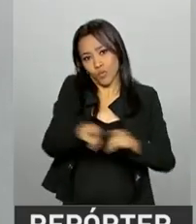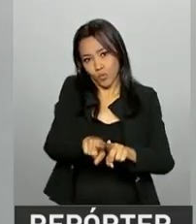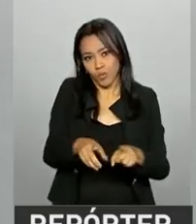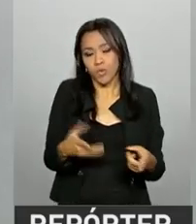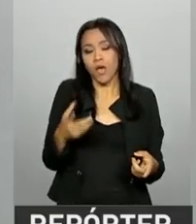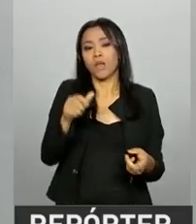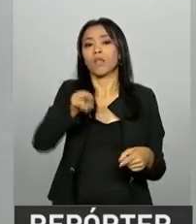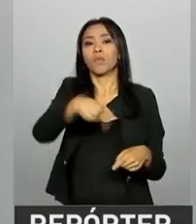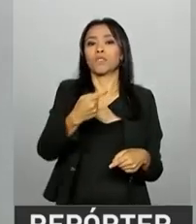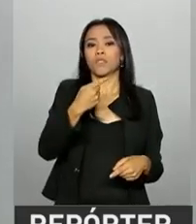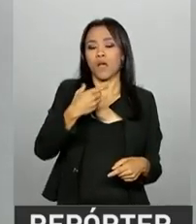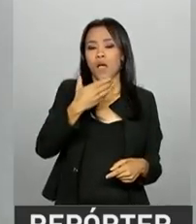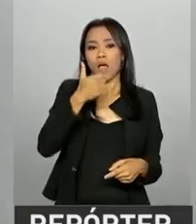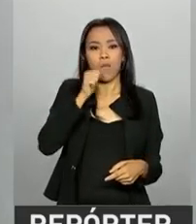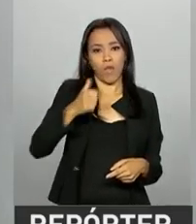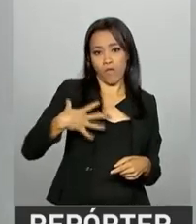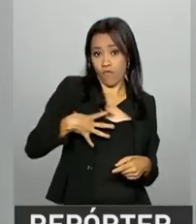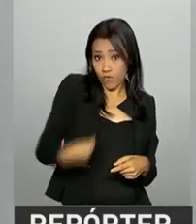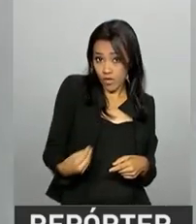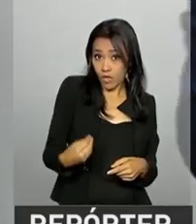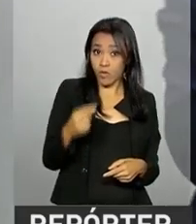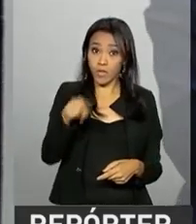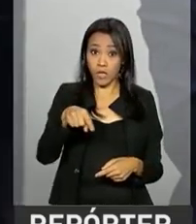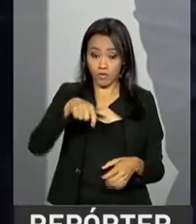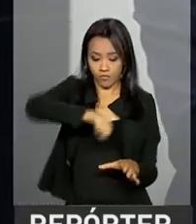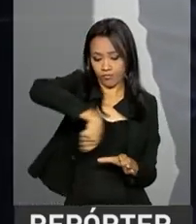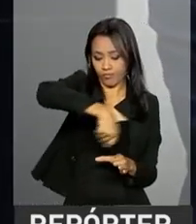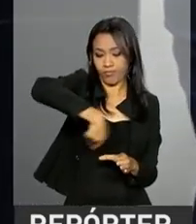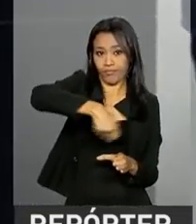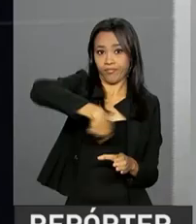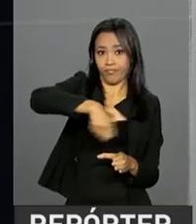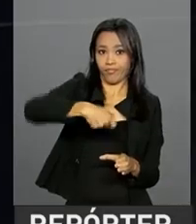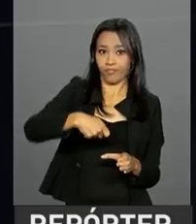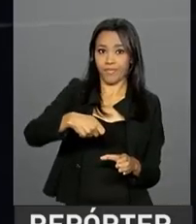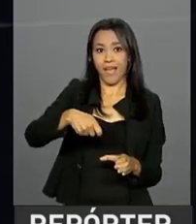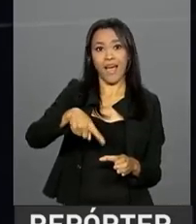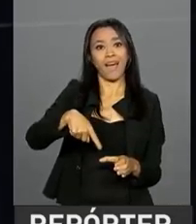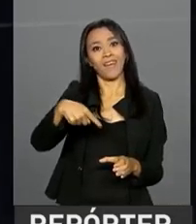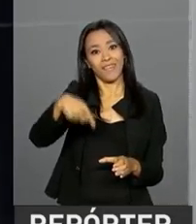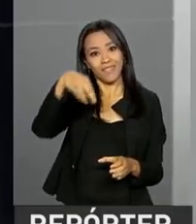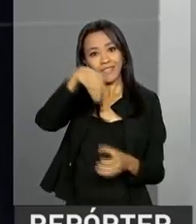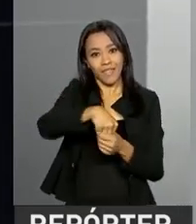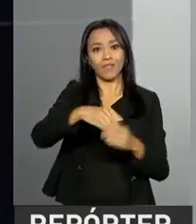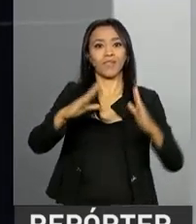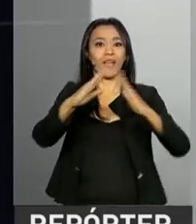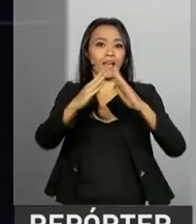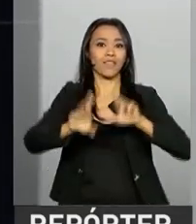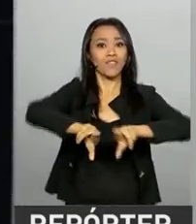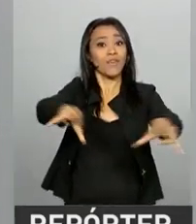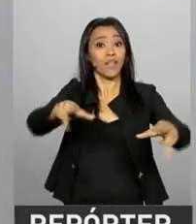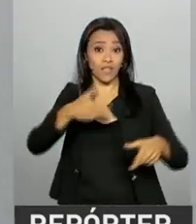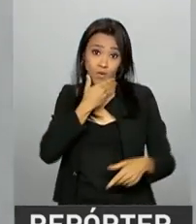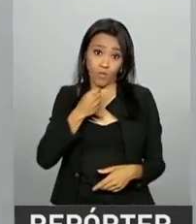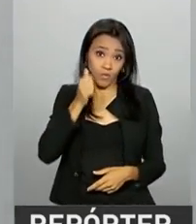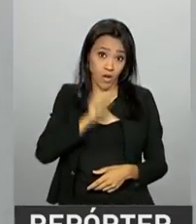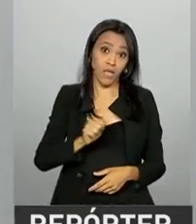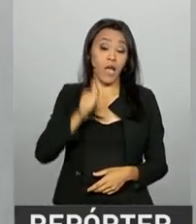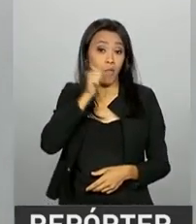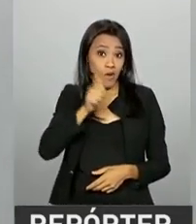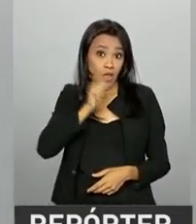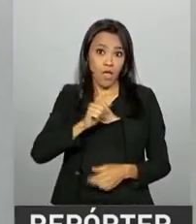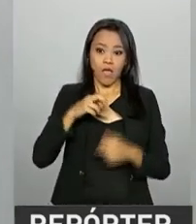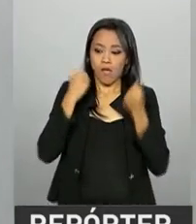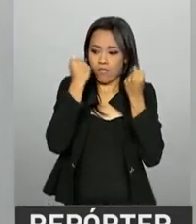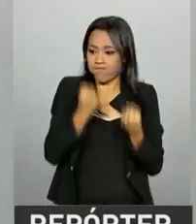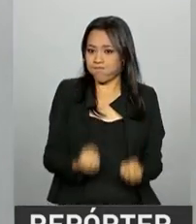filho e aí as tarefas domésticas passam a estar completamente desequilibradas em relação a homens e mulheres ou seja assumir boa parte das suas